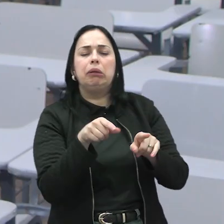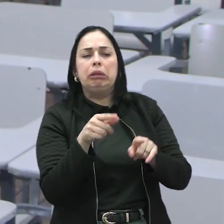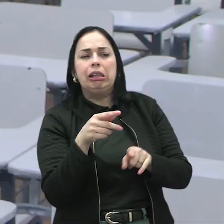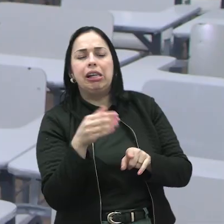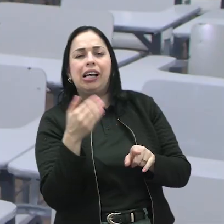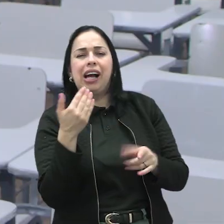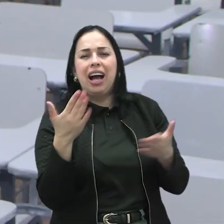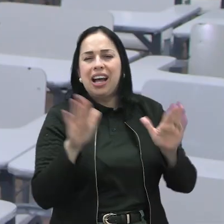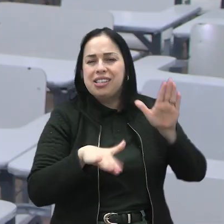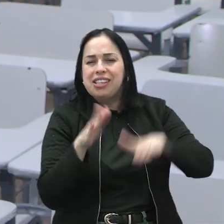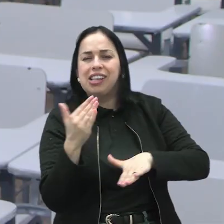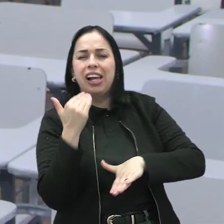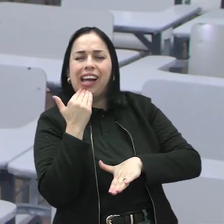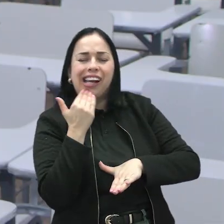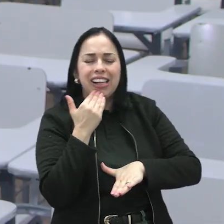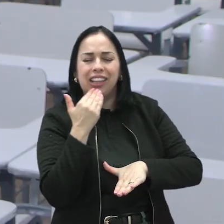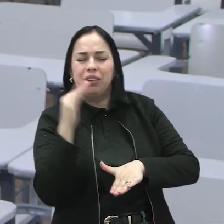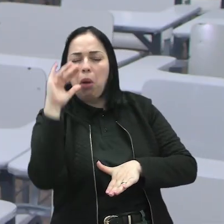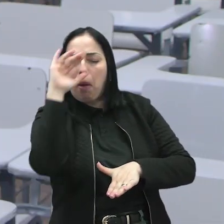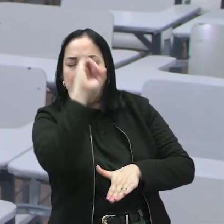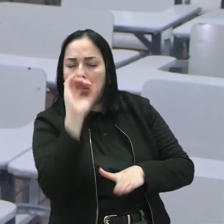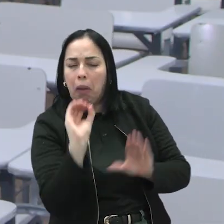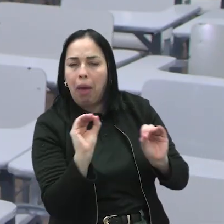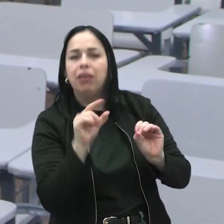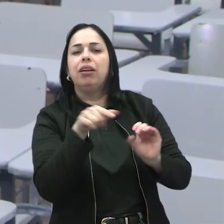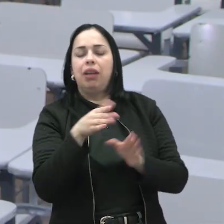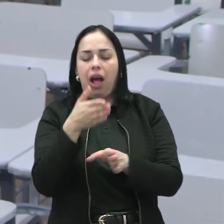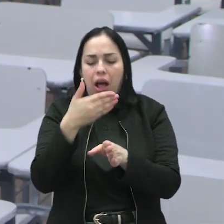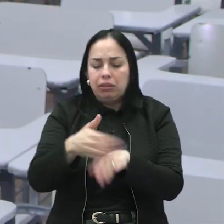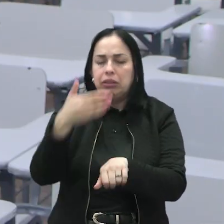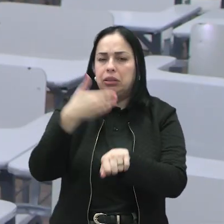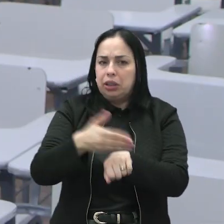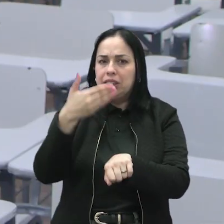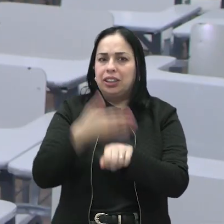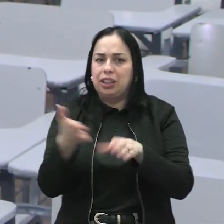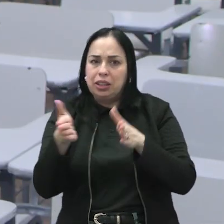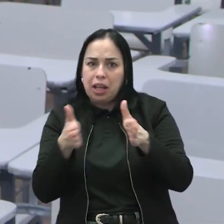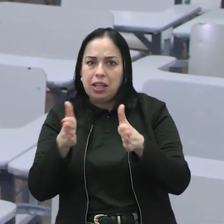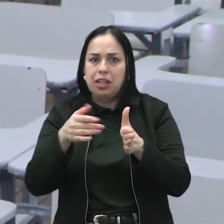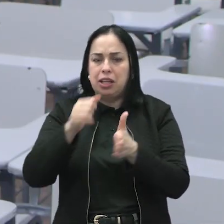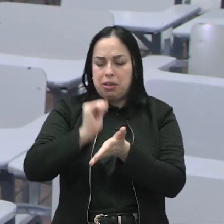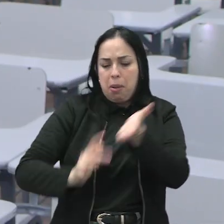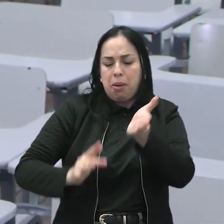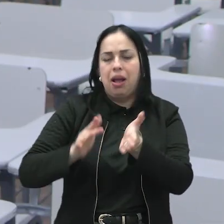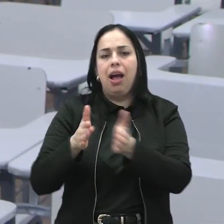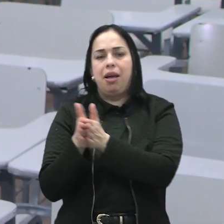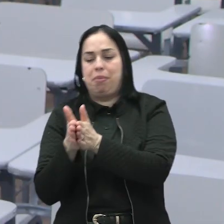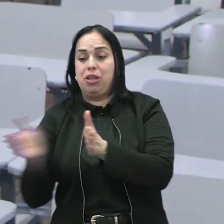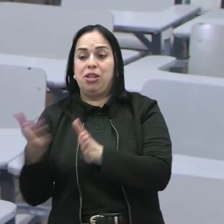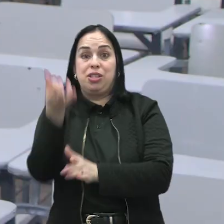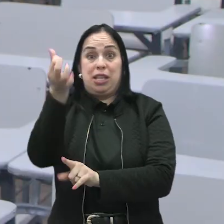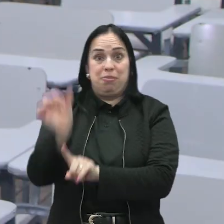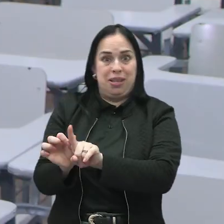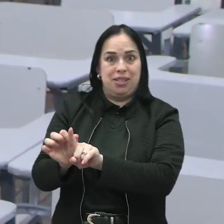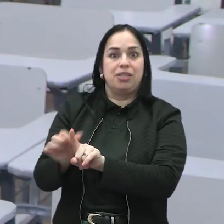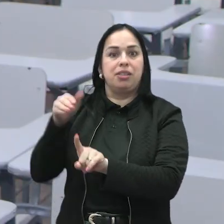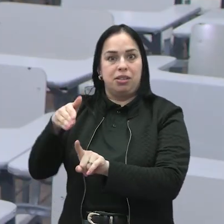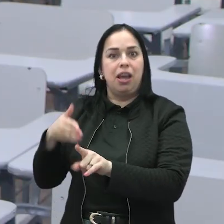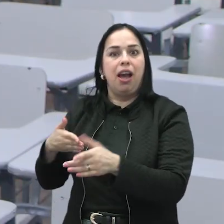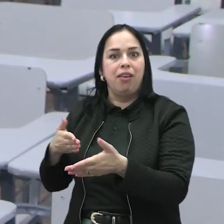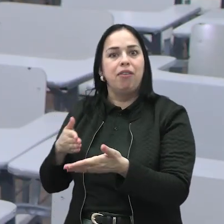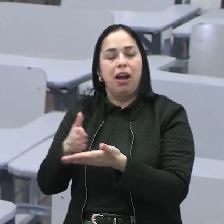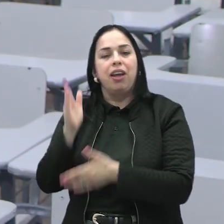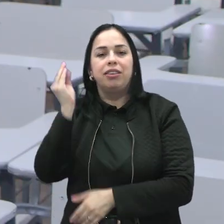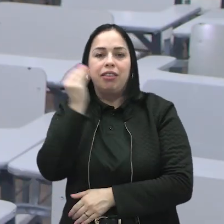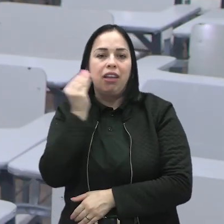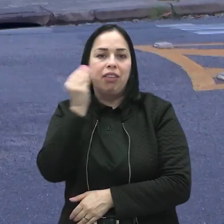certas ferrugens de matérias vistas lá no começo, mantém a prática, a habilidade de fazer exercício para voltar para o segundo semestre, que é a reta